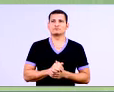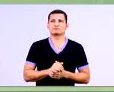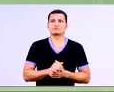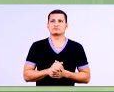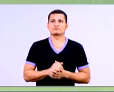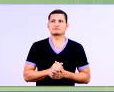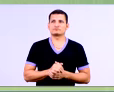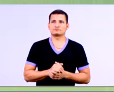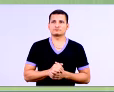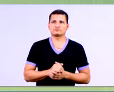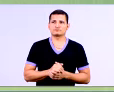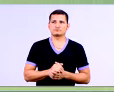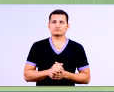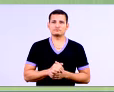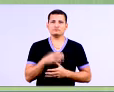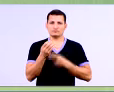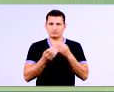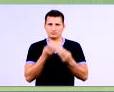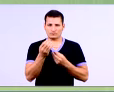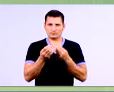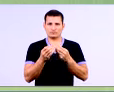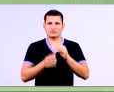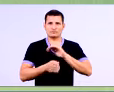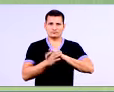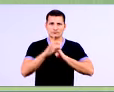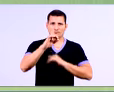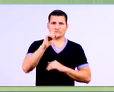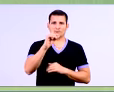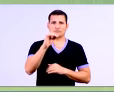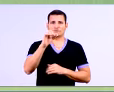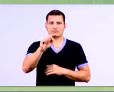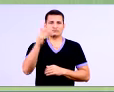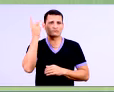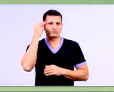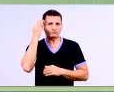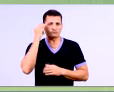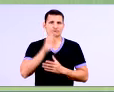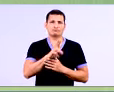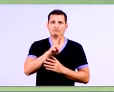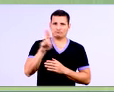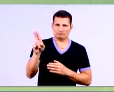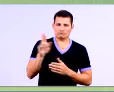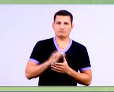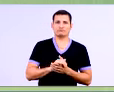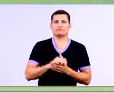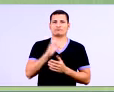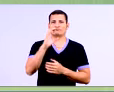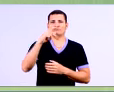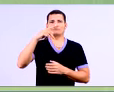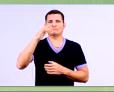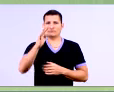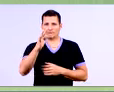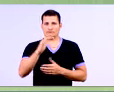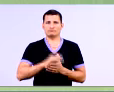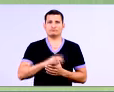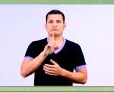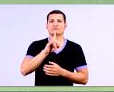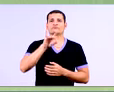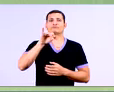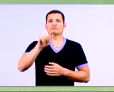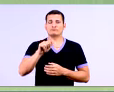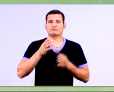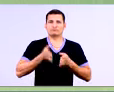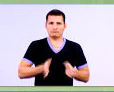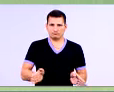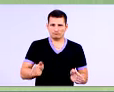considerando nessa entrada de dados, dados comuns como nome, CPF, data de nascimento, enfim, esse tipo